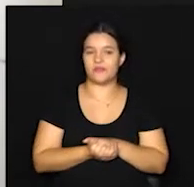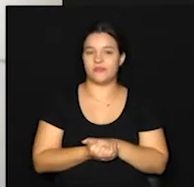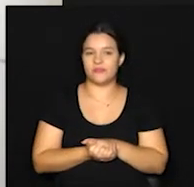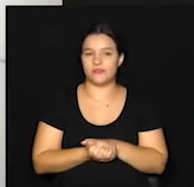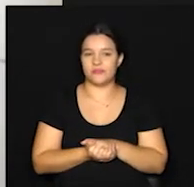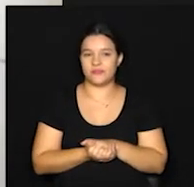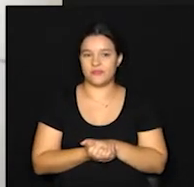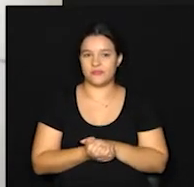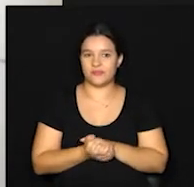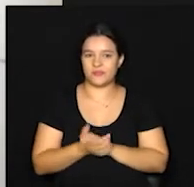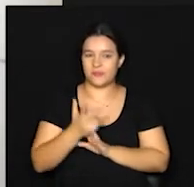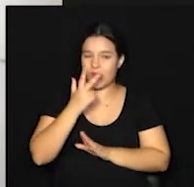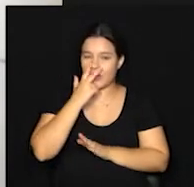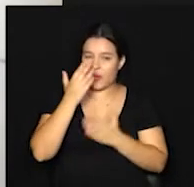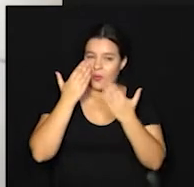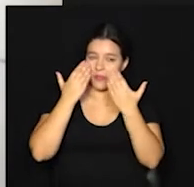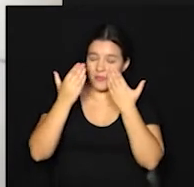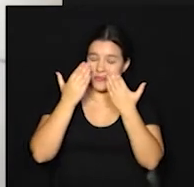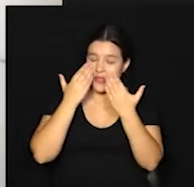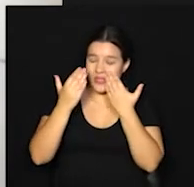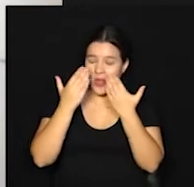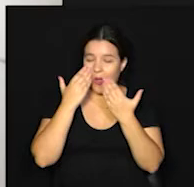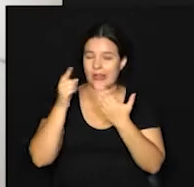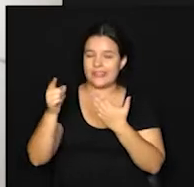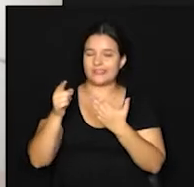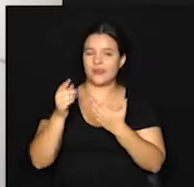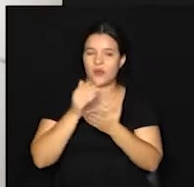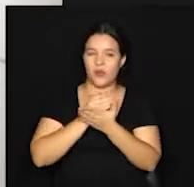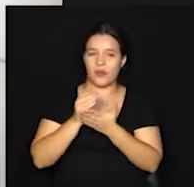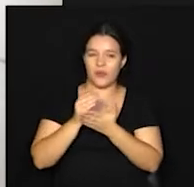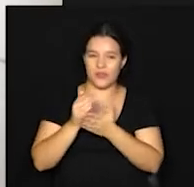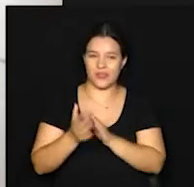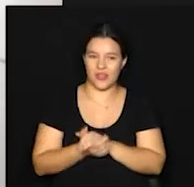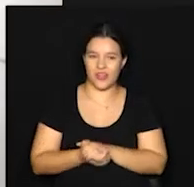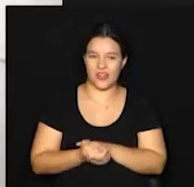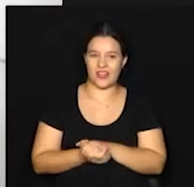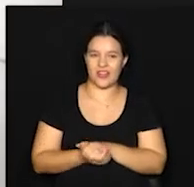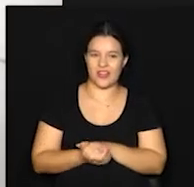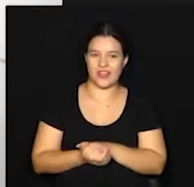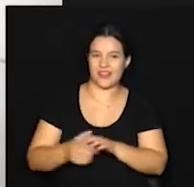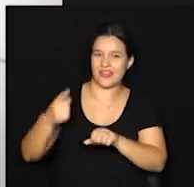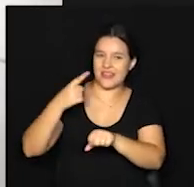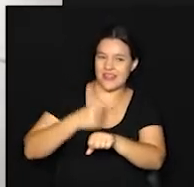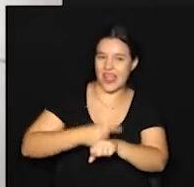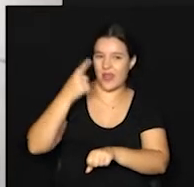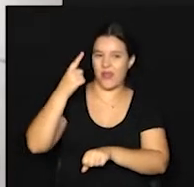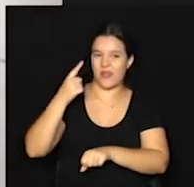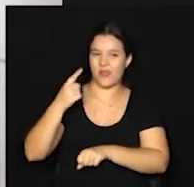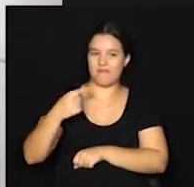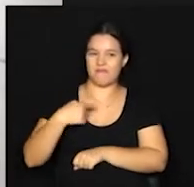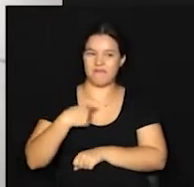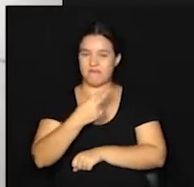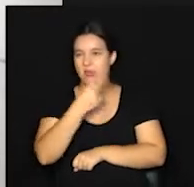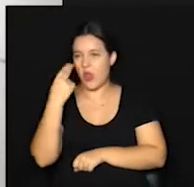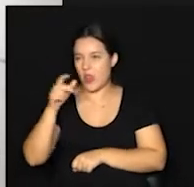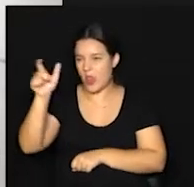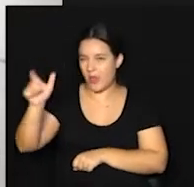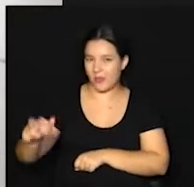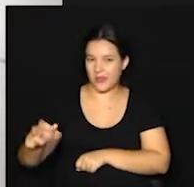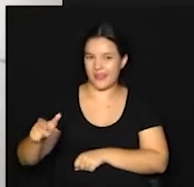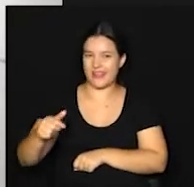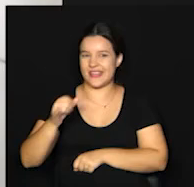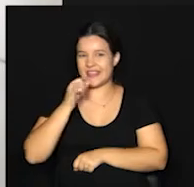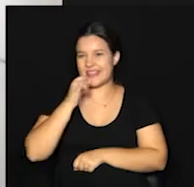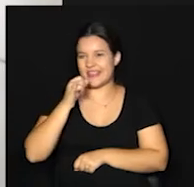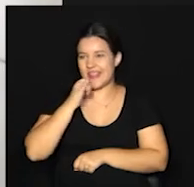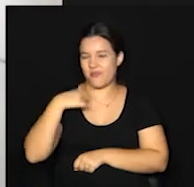relação abusiva, psicológica total, ele não chegou falando, olha só, meu nome é tal e eu